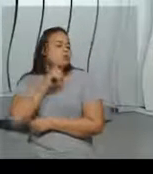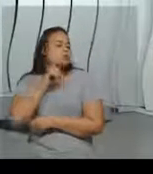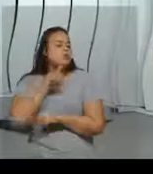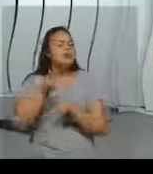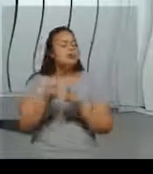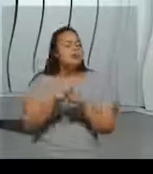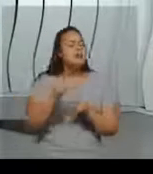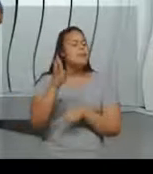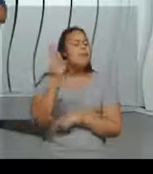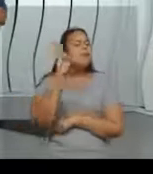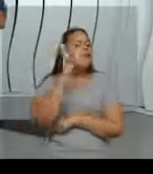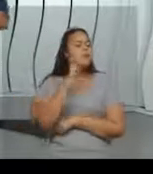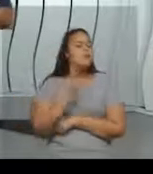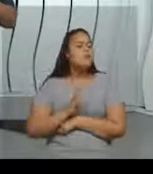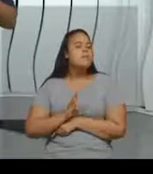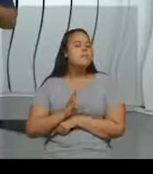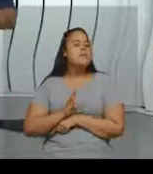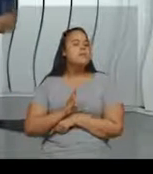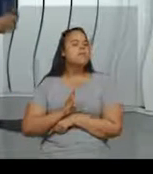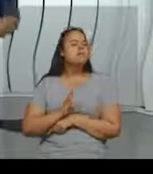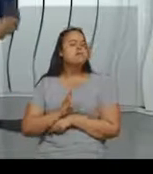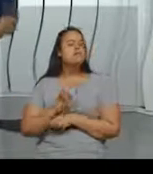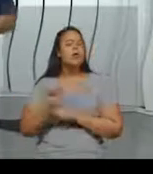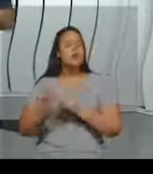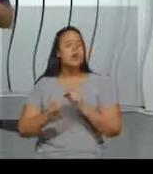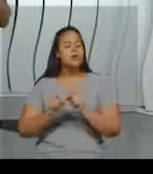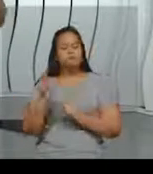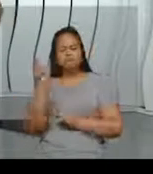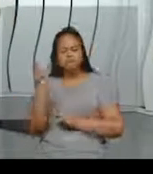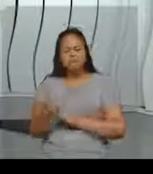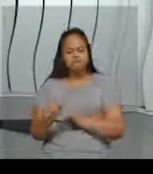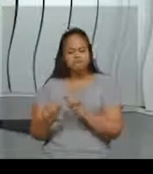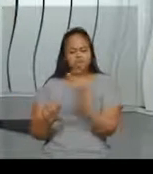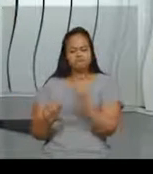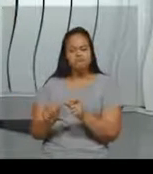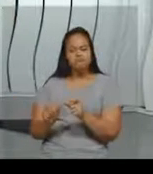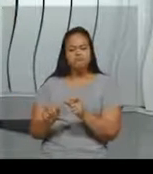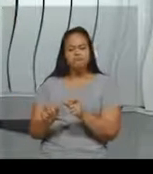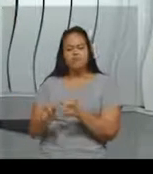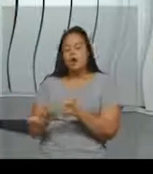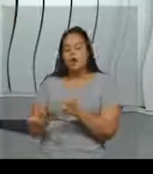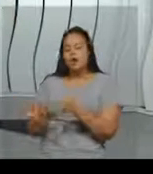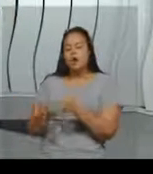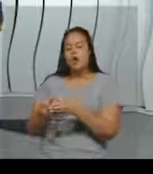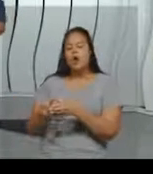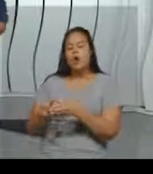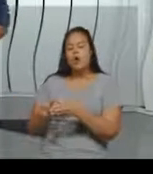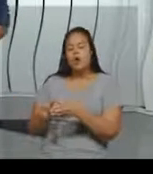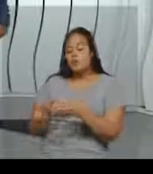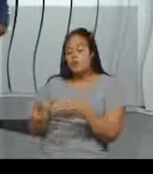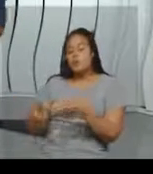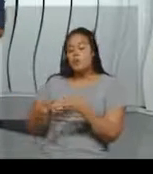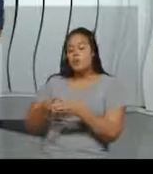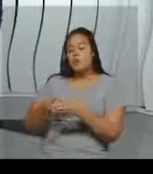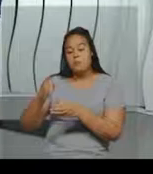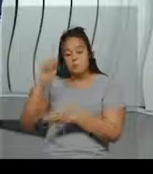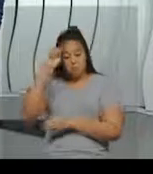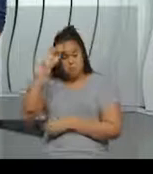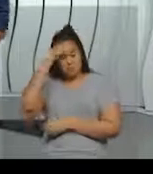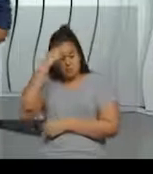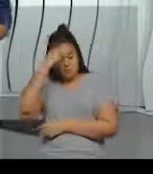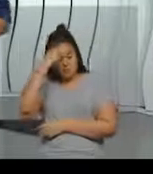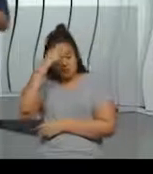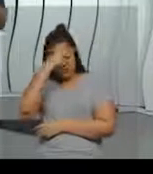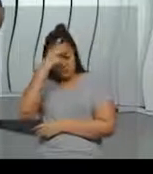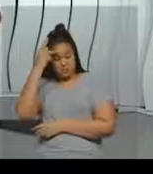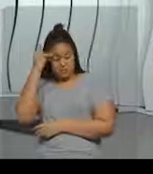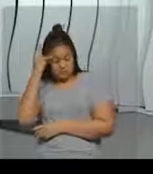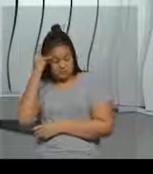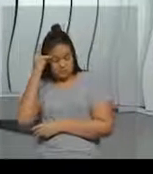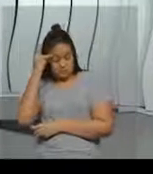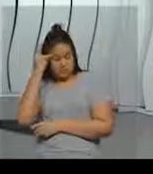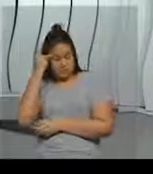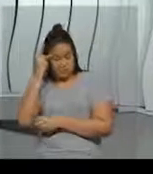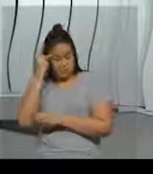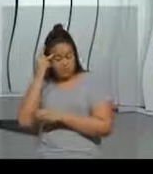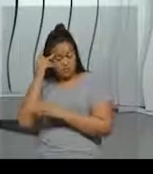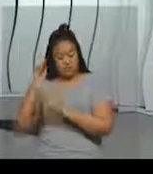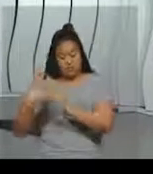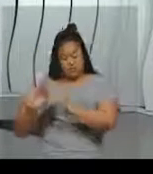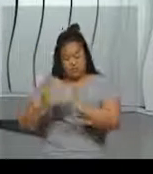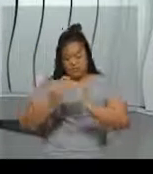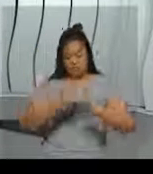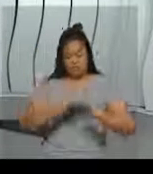Brasil, é um protagonismo das comunidades negras, que no caso aqui, como está aqui no texto, das